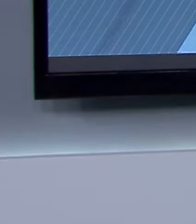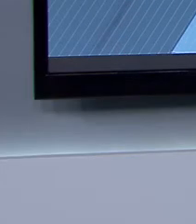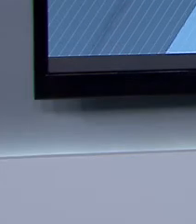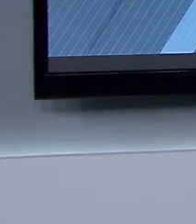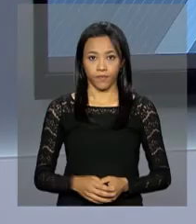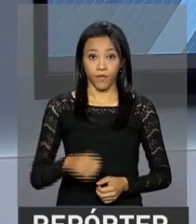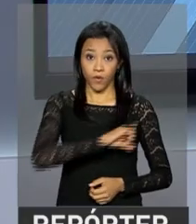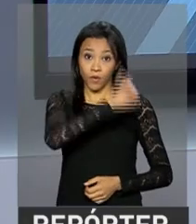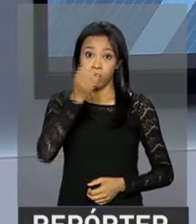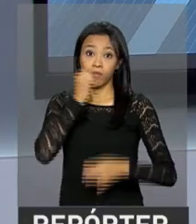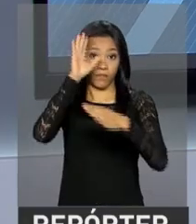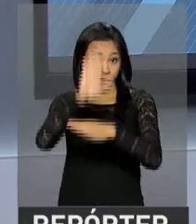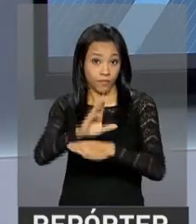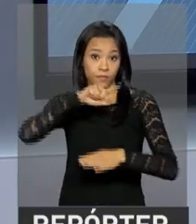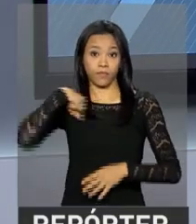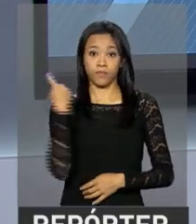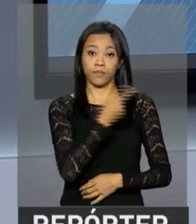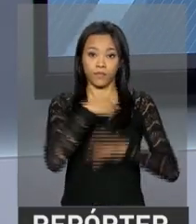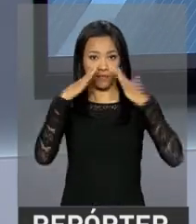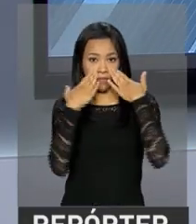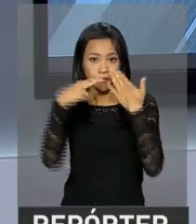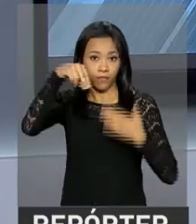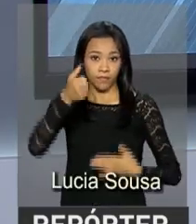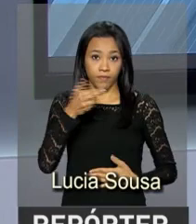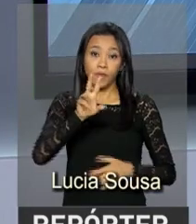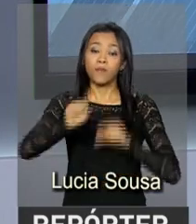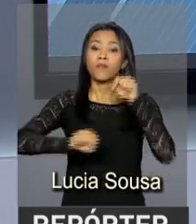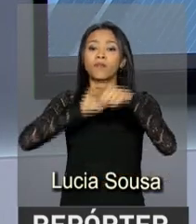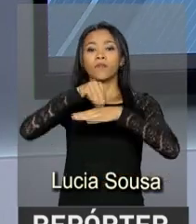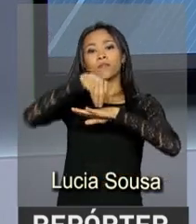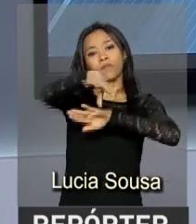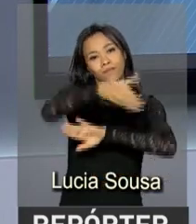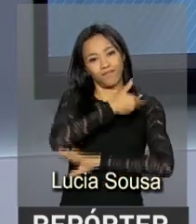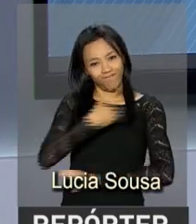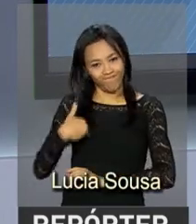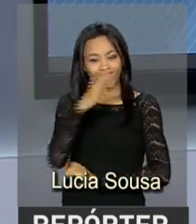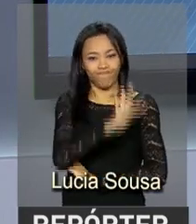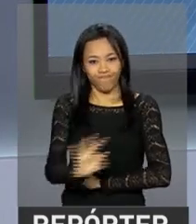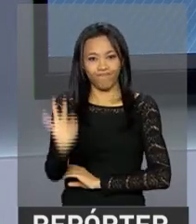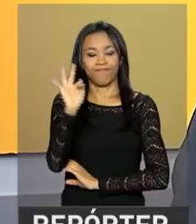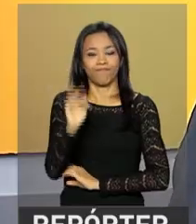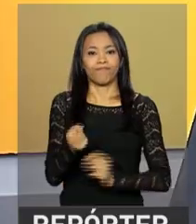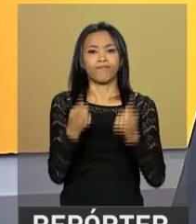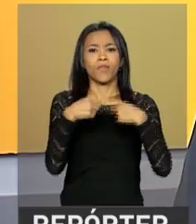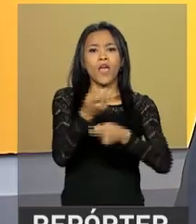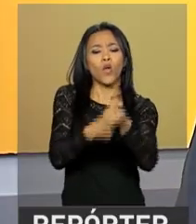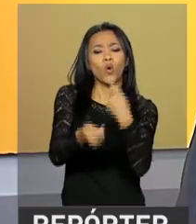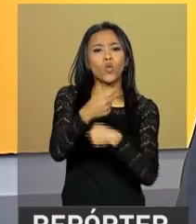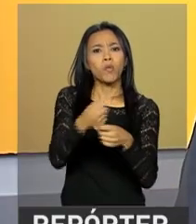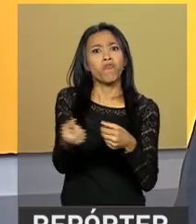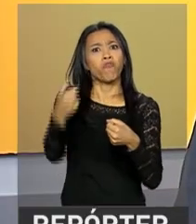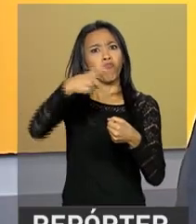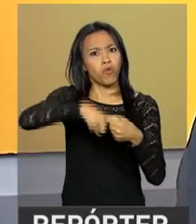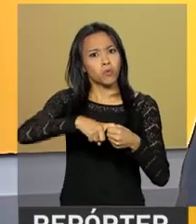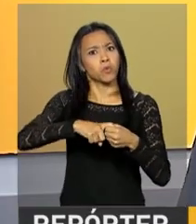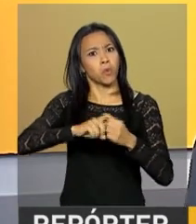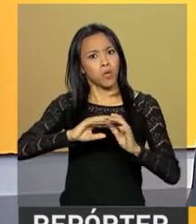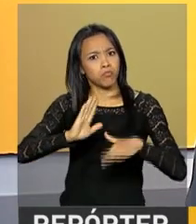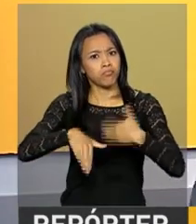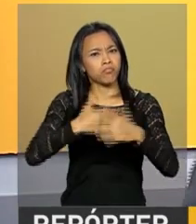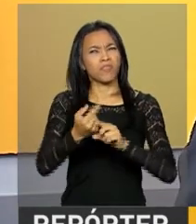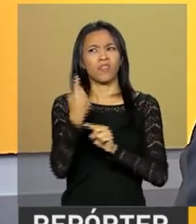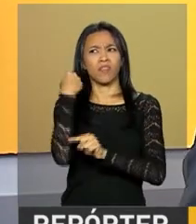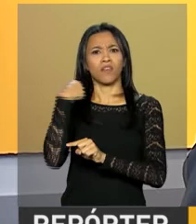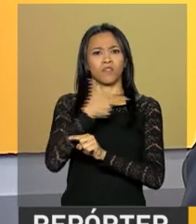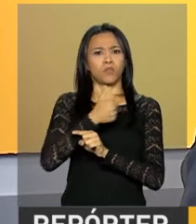olá boa tarde estamos de volta com o repórter br e as notícias do governo federal a economia voltou a crescer desde